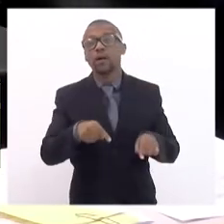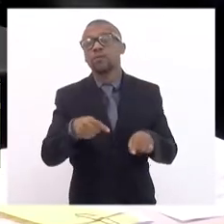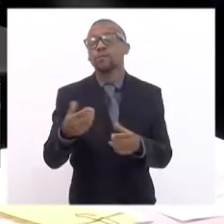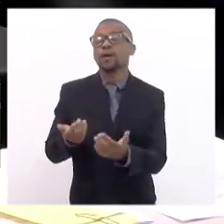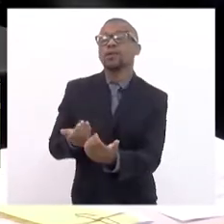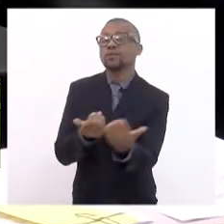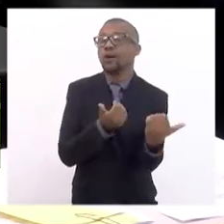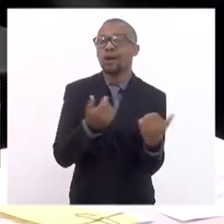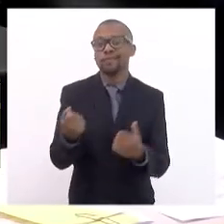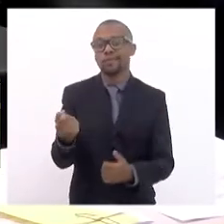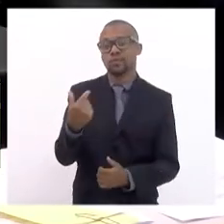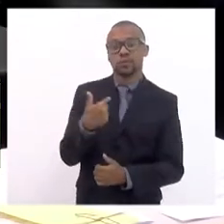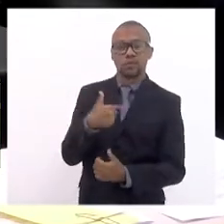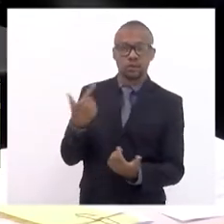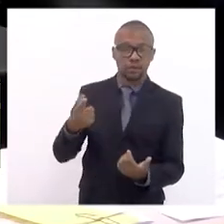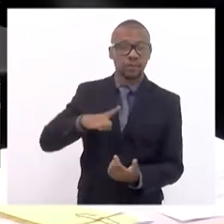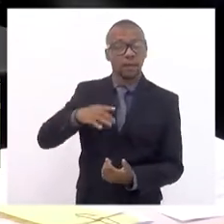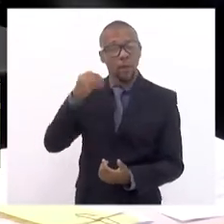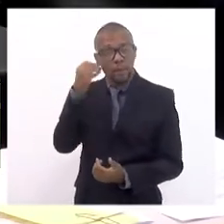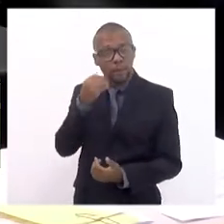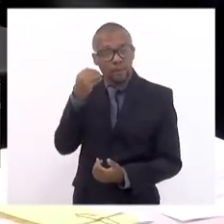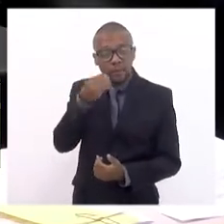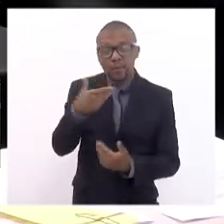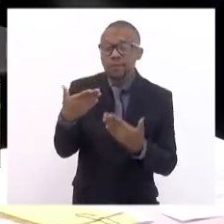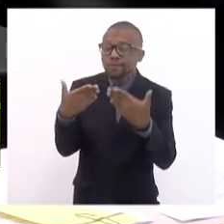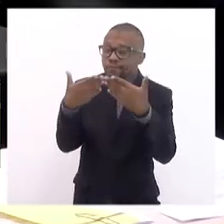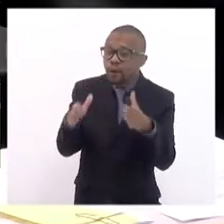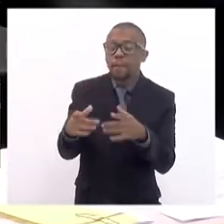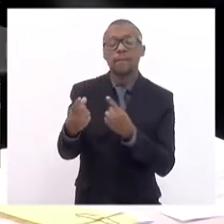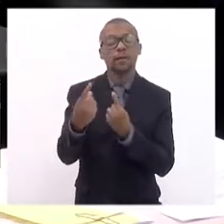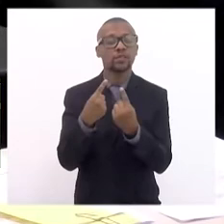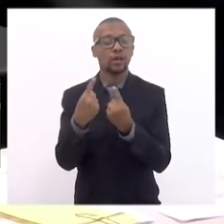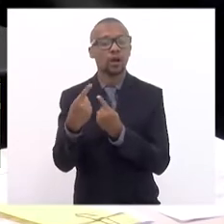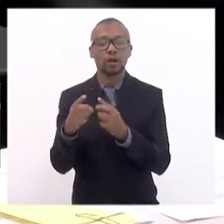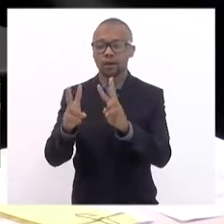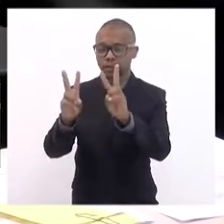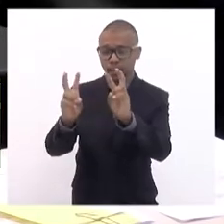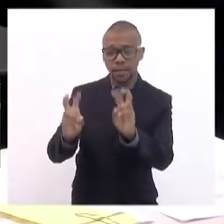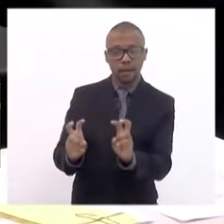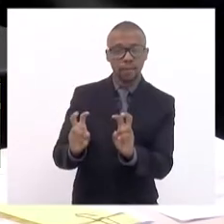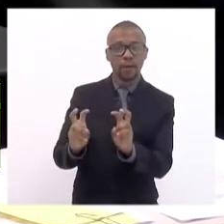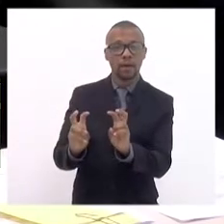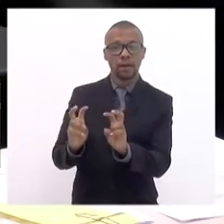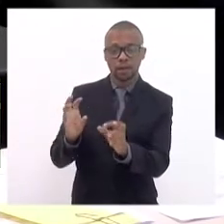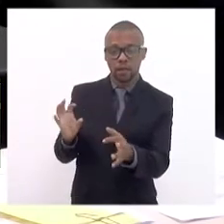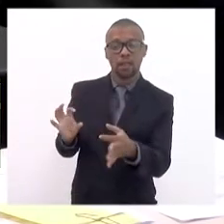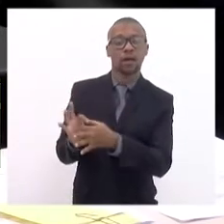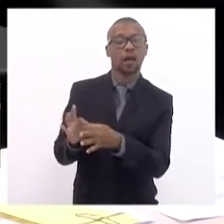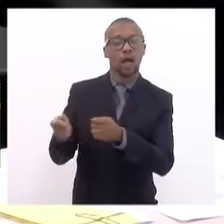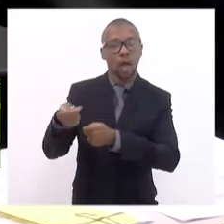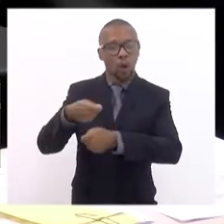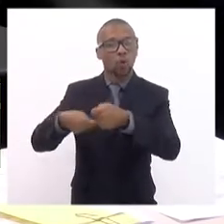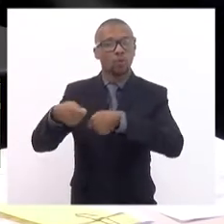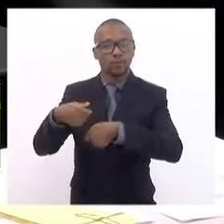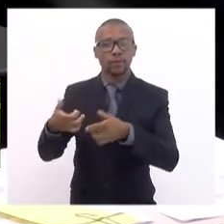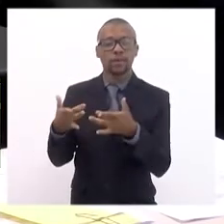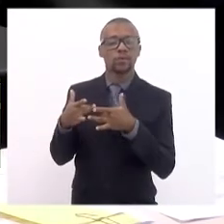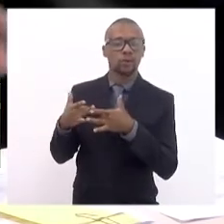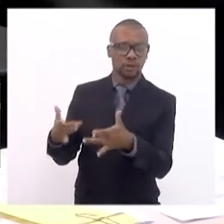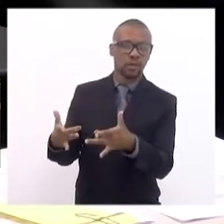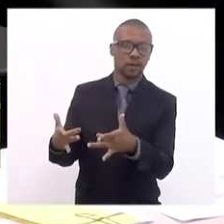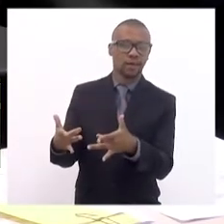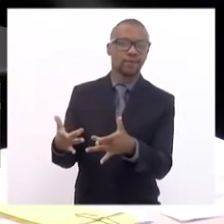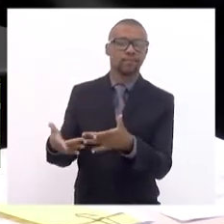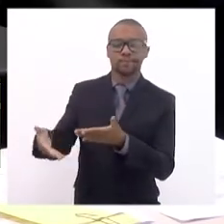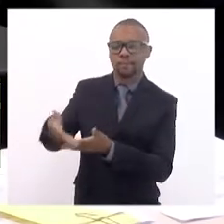eu e que têm uma abertura imensa para assuntos que nem a economia solidária. Então, eu tenho contado muito com essa,